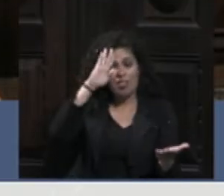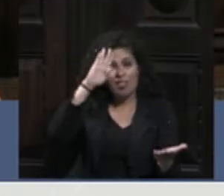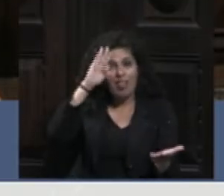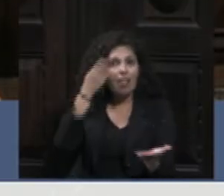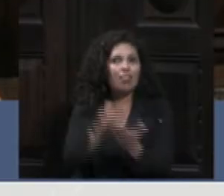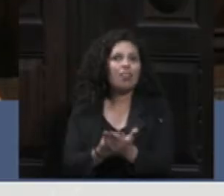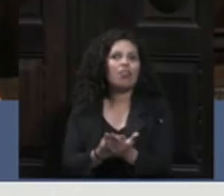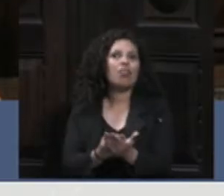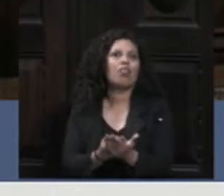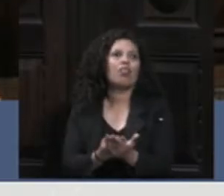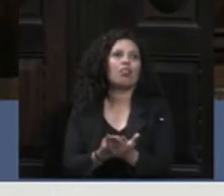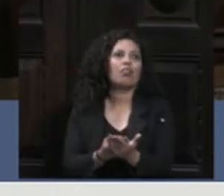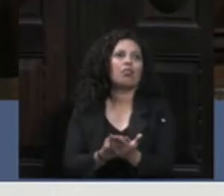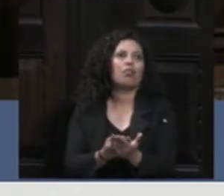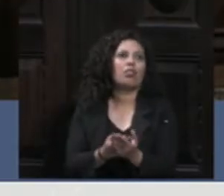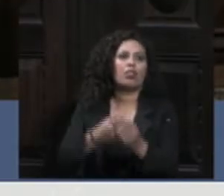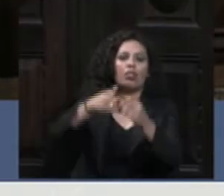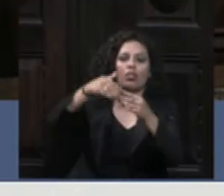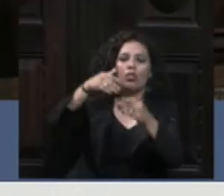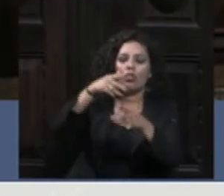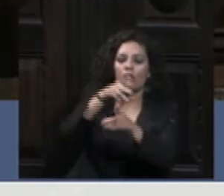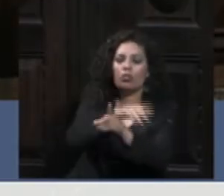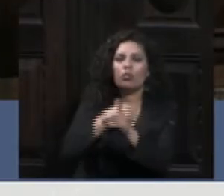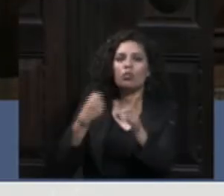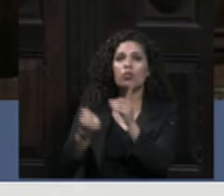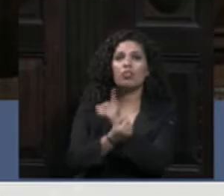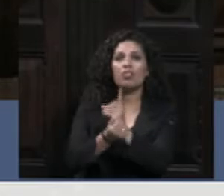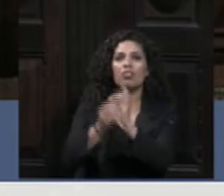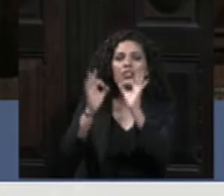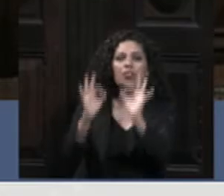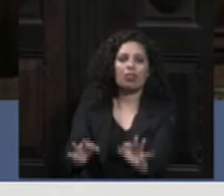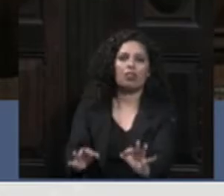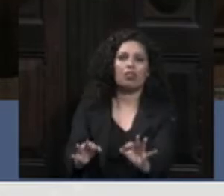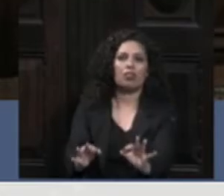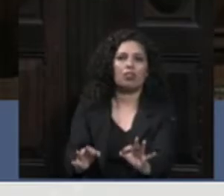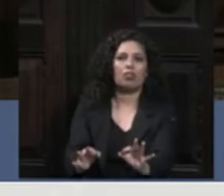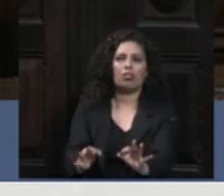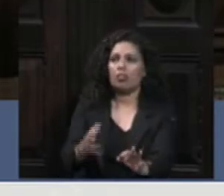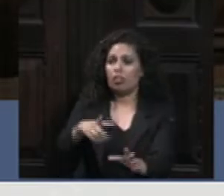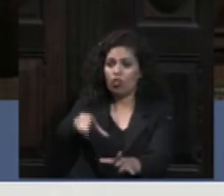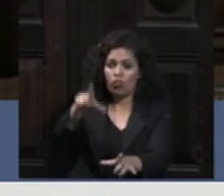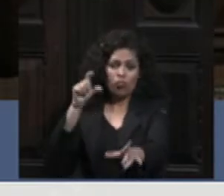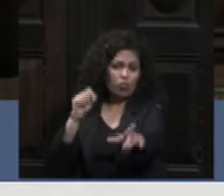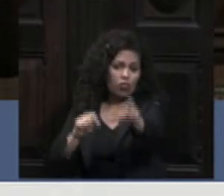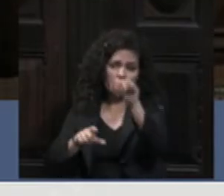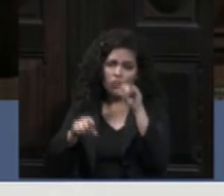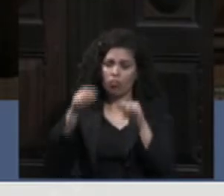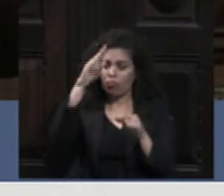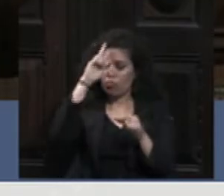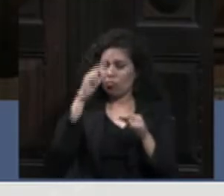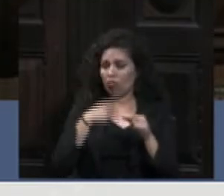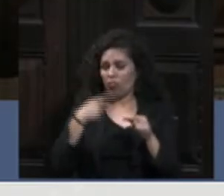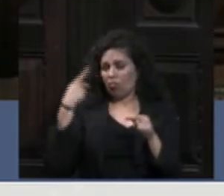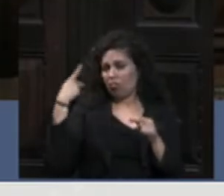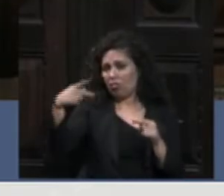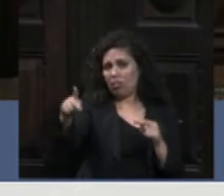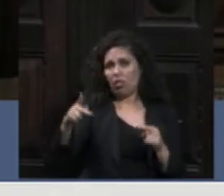ele reconhece que o povo tem razão de ter feito outra